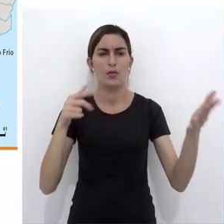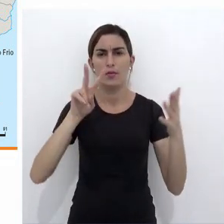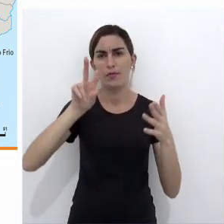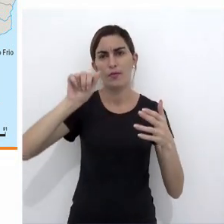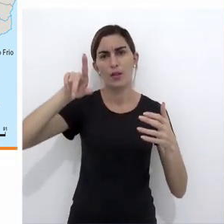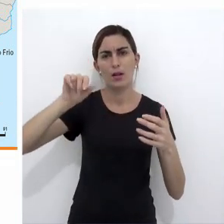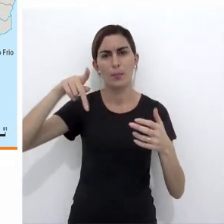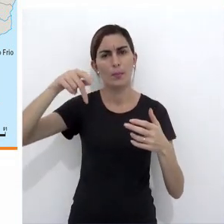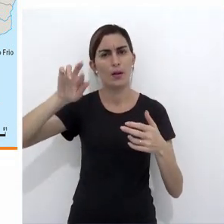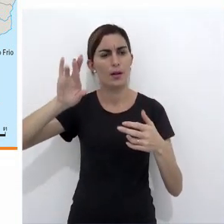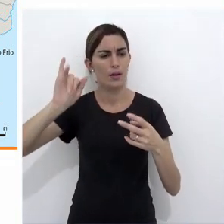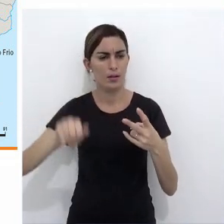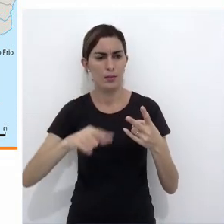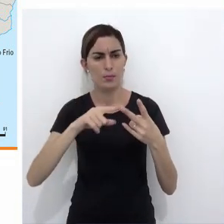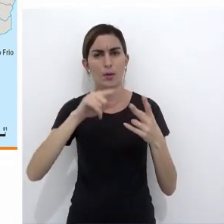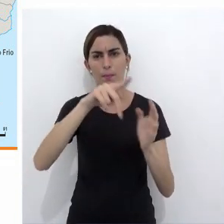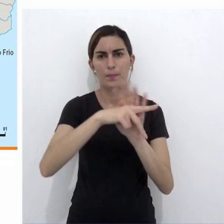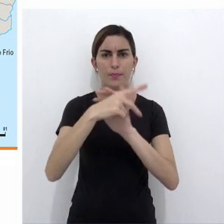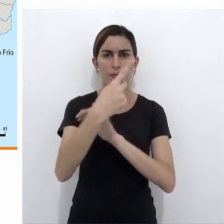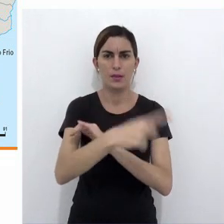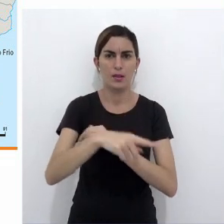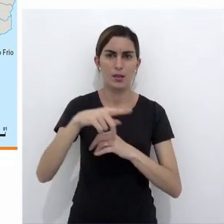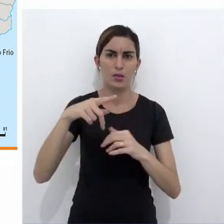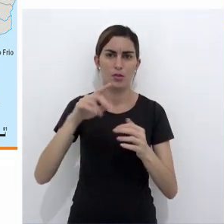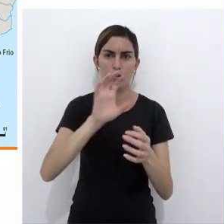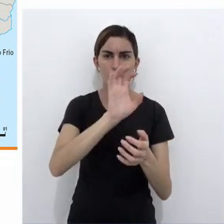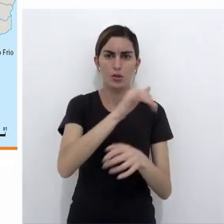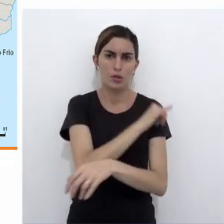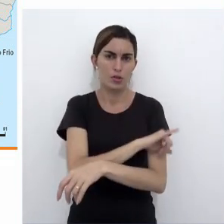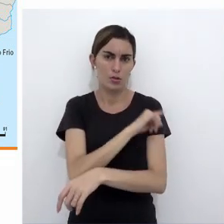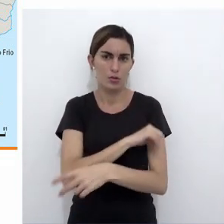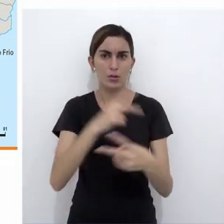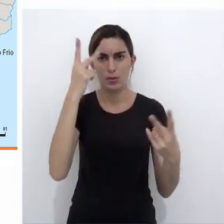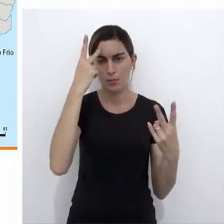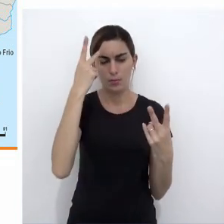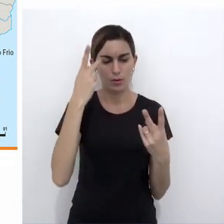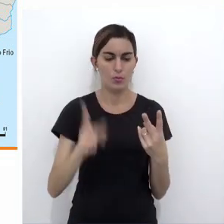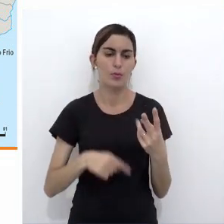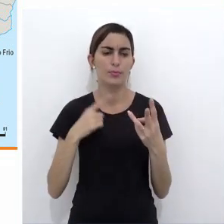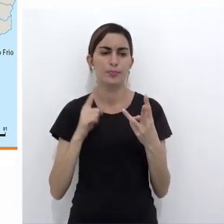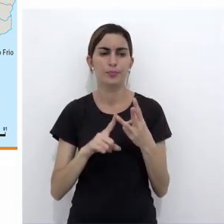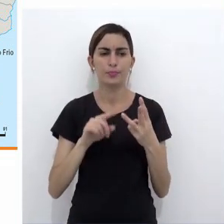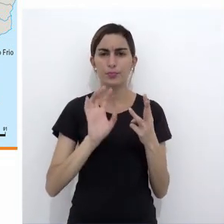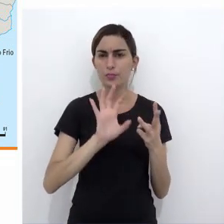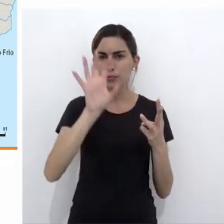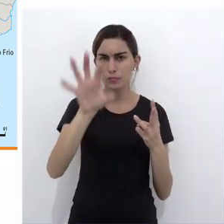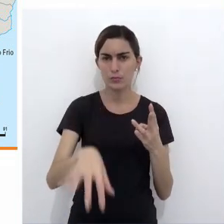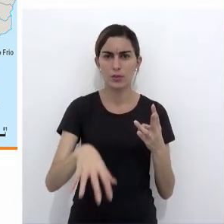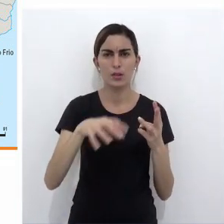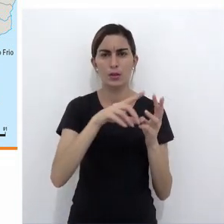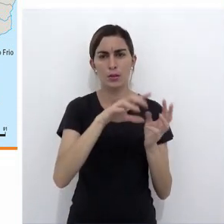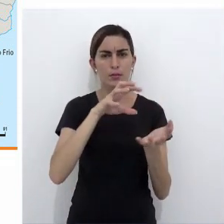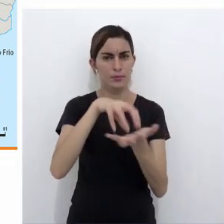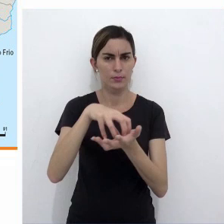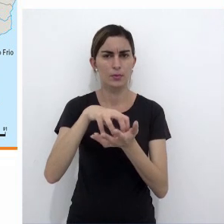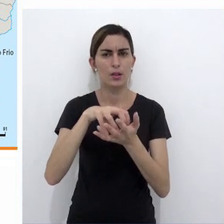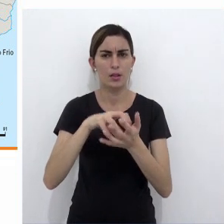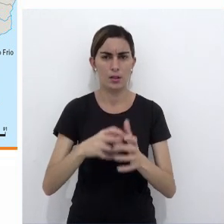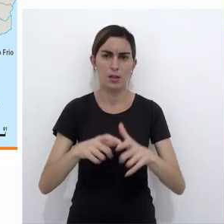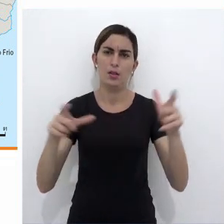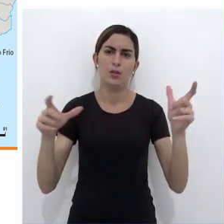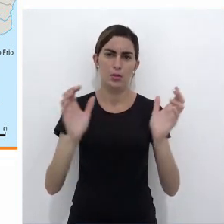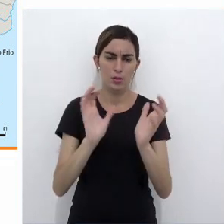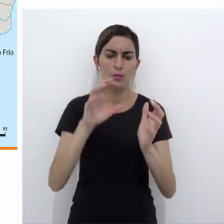Paraíba, atualmente pertencente aos estados do Rio de Janeiro e São Paulo, não é? Era ali onde estava, na realidade, uma classe